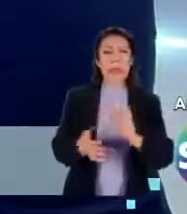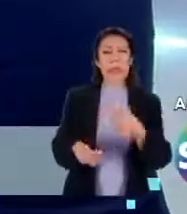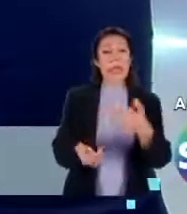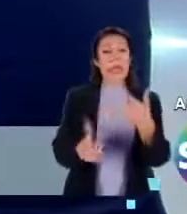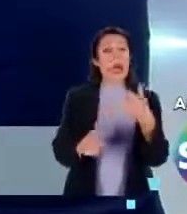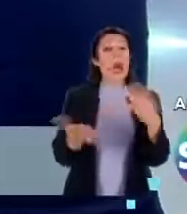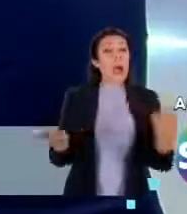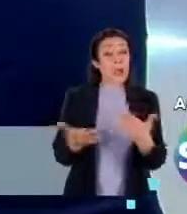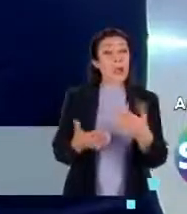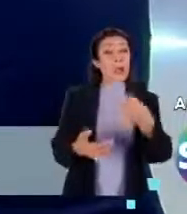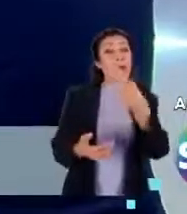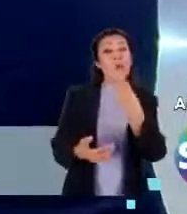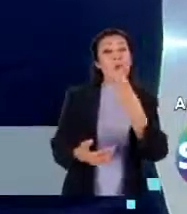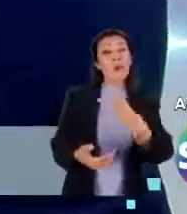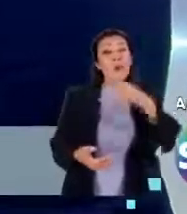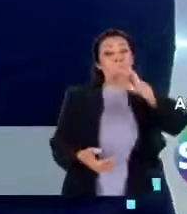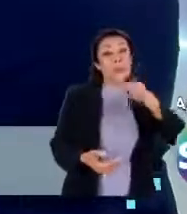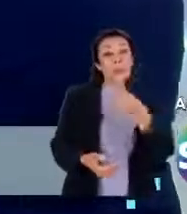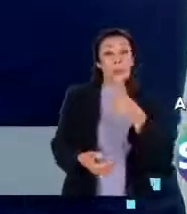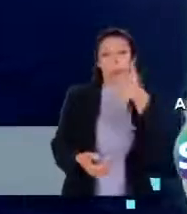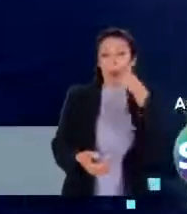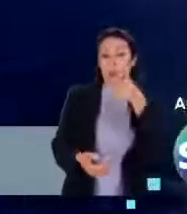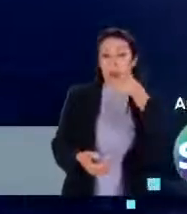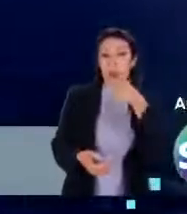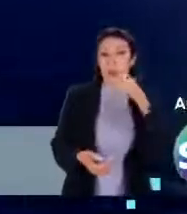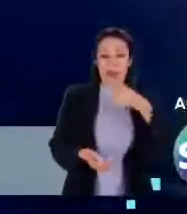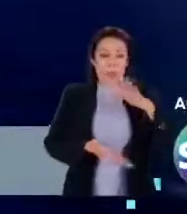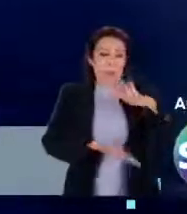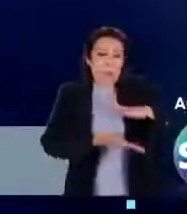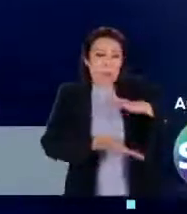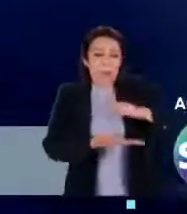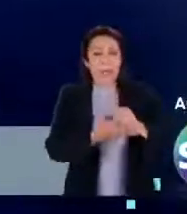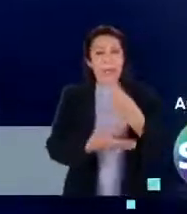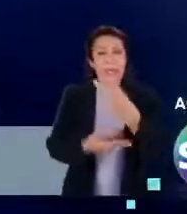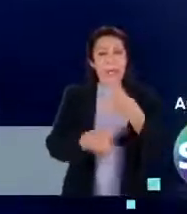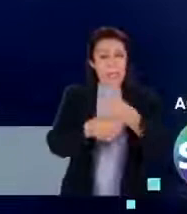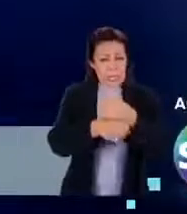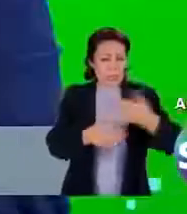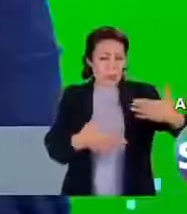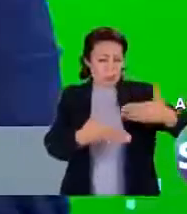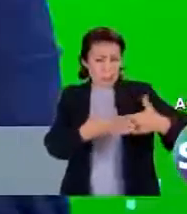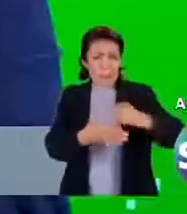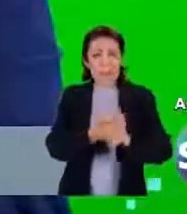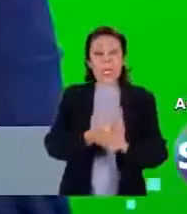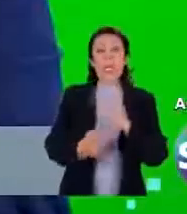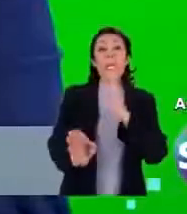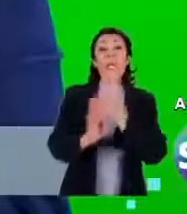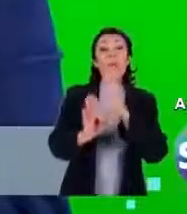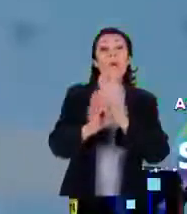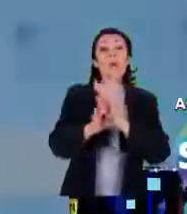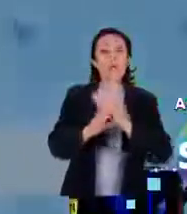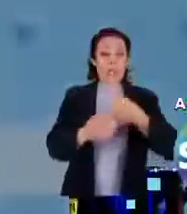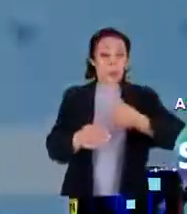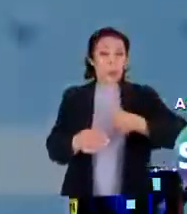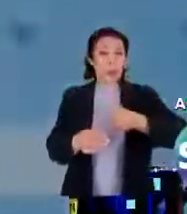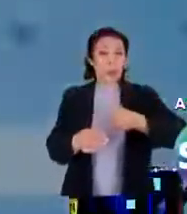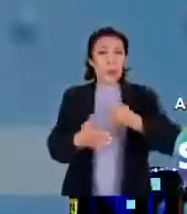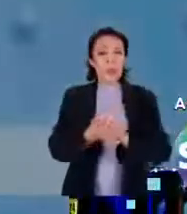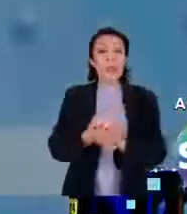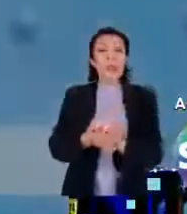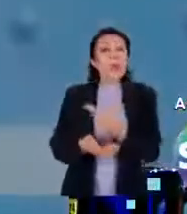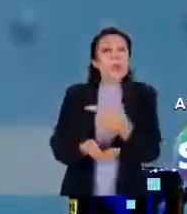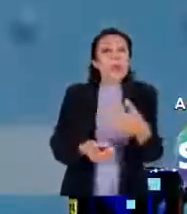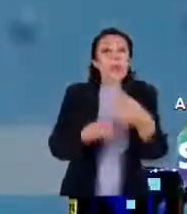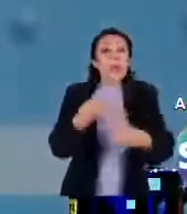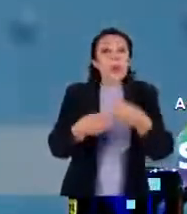milhões de mulheres Ratinho fizeram o a mamografia três anos para cá acharam nódulo no seio e não tão tendo condições